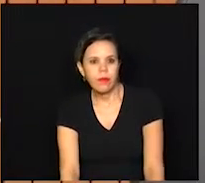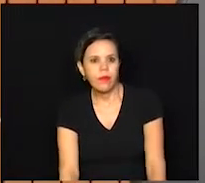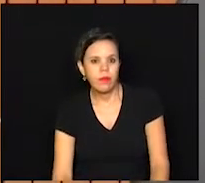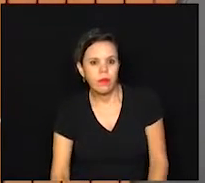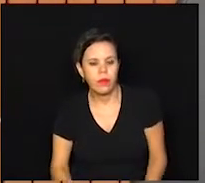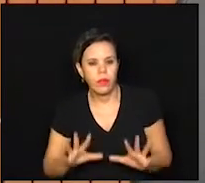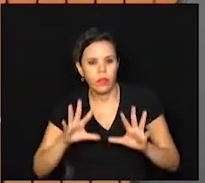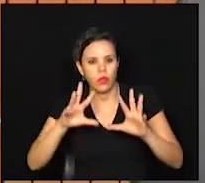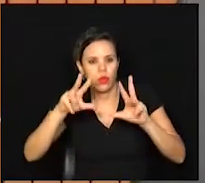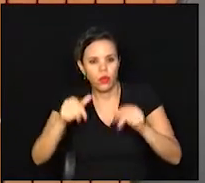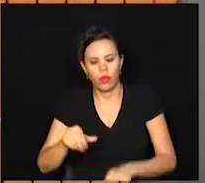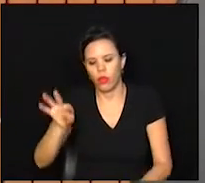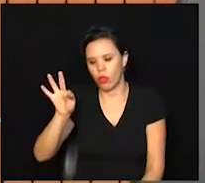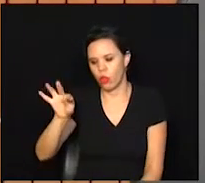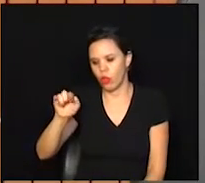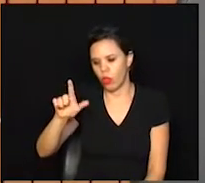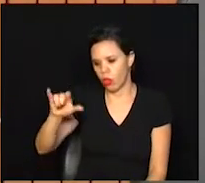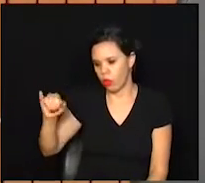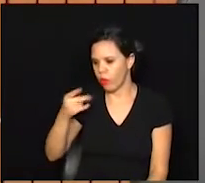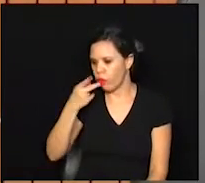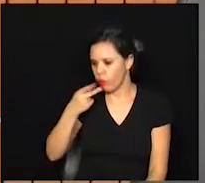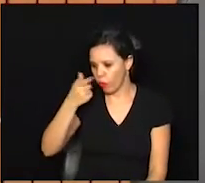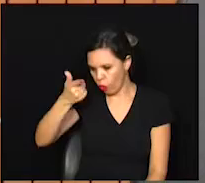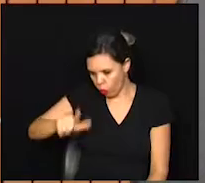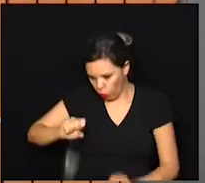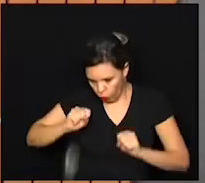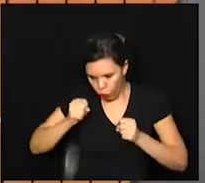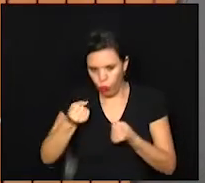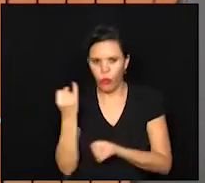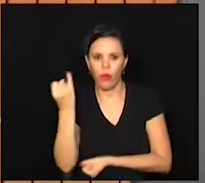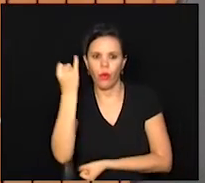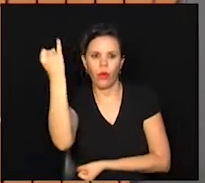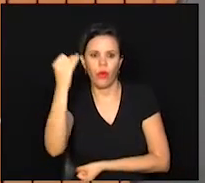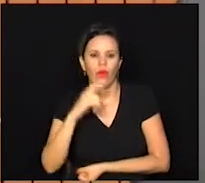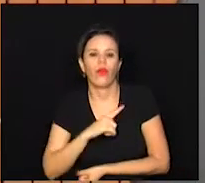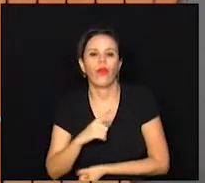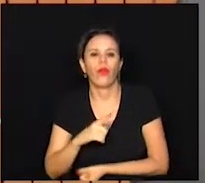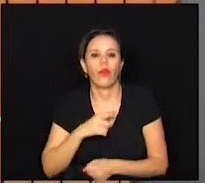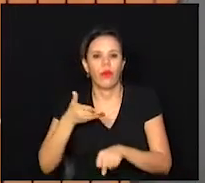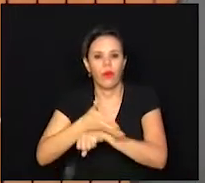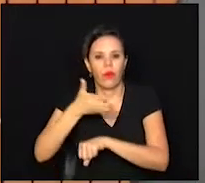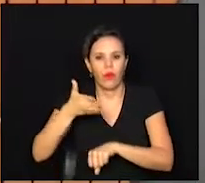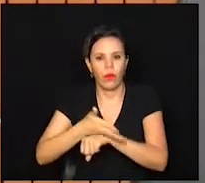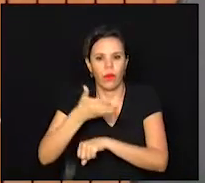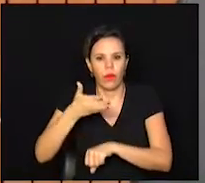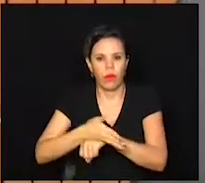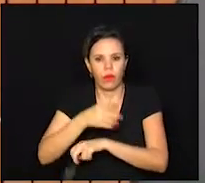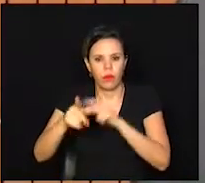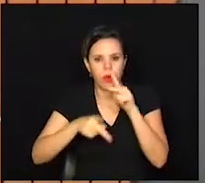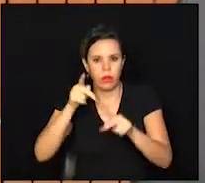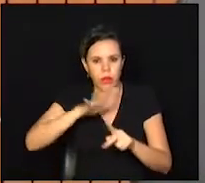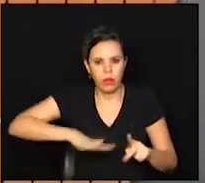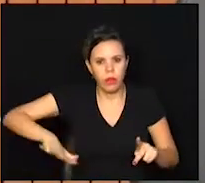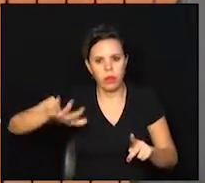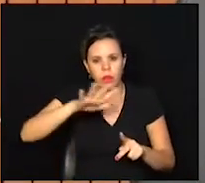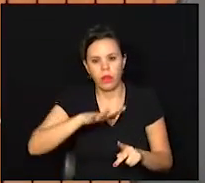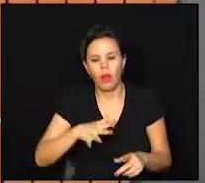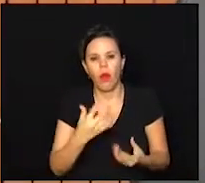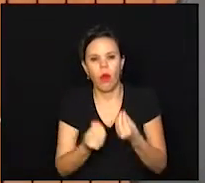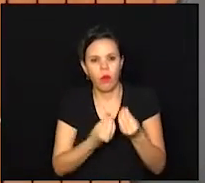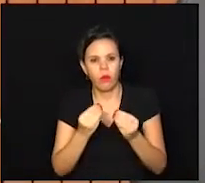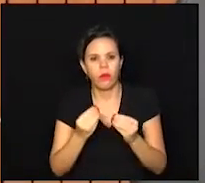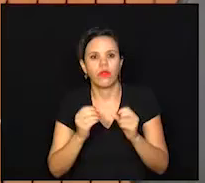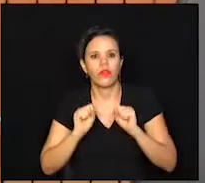Tudo que o Sotile disse, eu só quero reforçar que é muito importante que a gente tenha a participação da sociedade civil, porque não tem como defender os